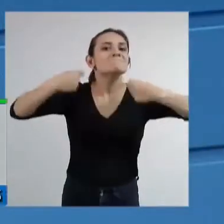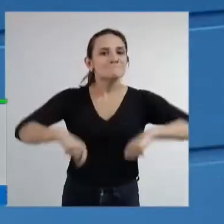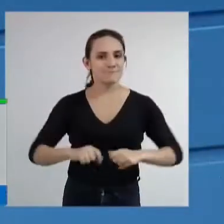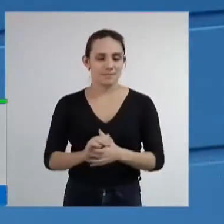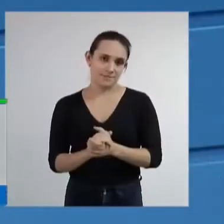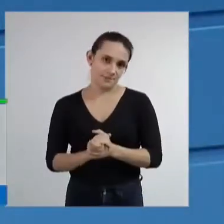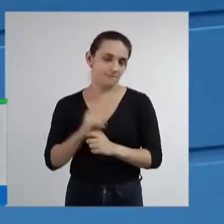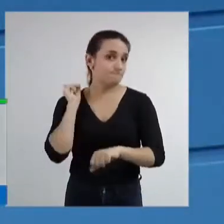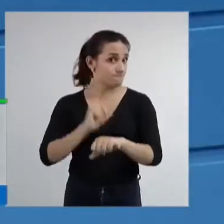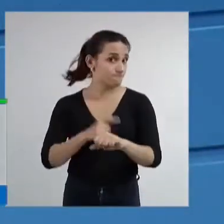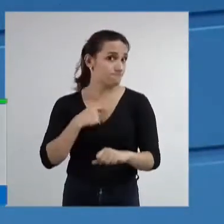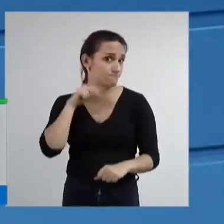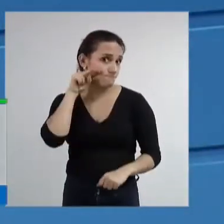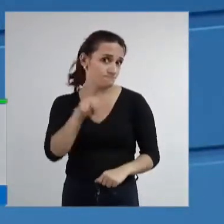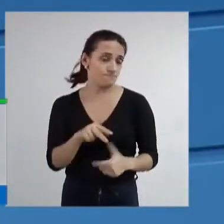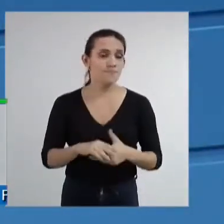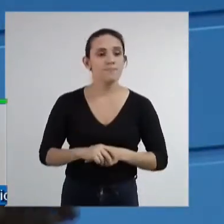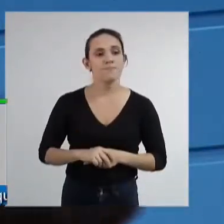Portanto, quando eu vejo aqui,